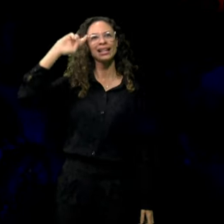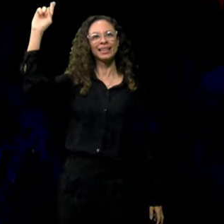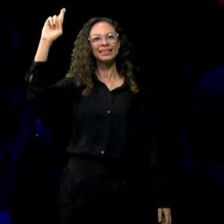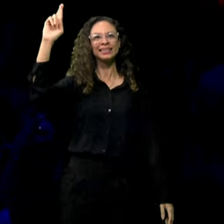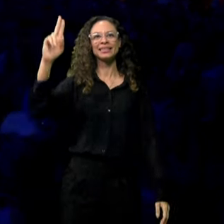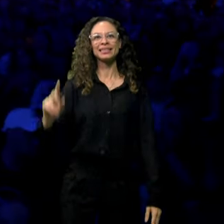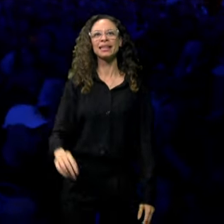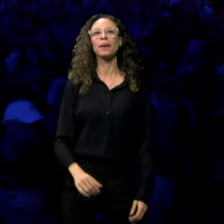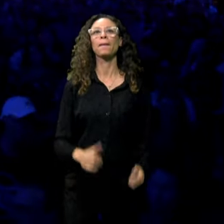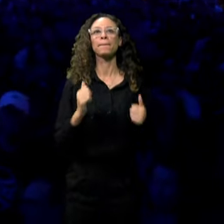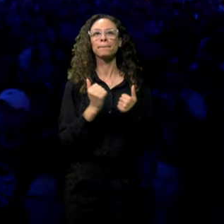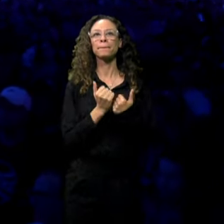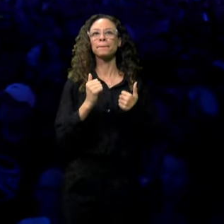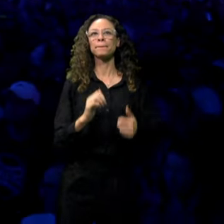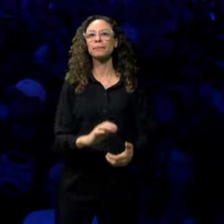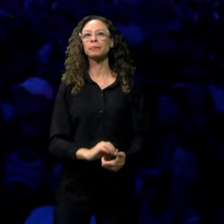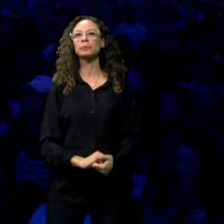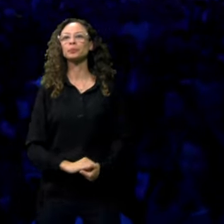obrigada senhor